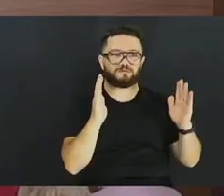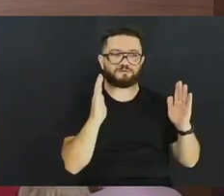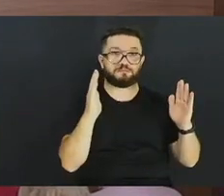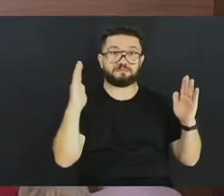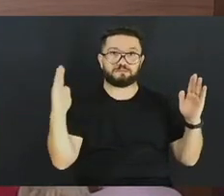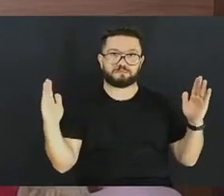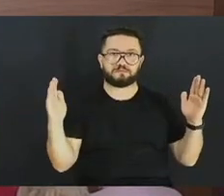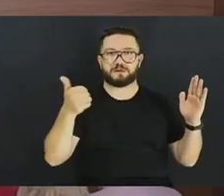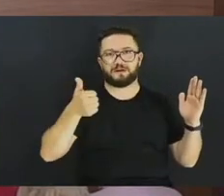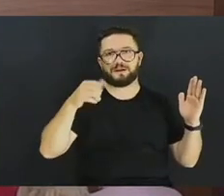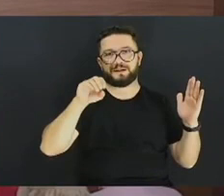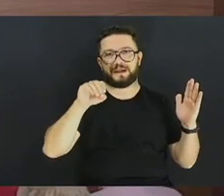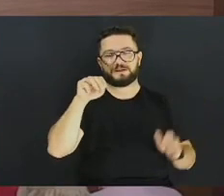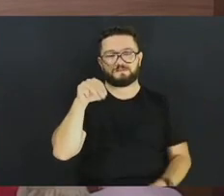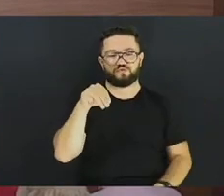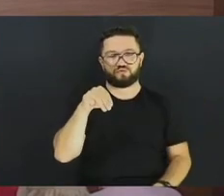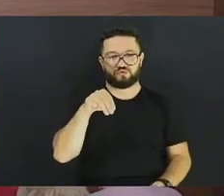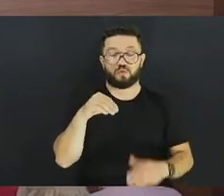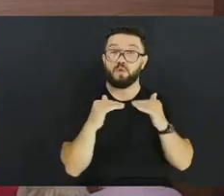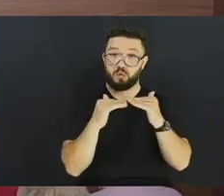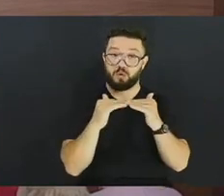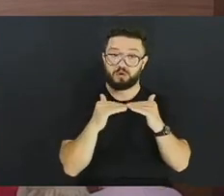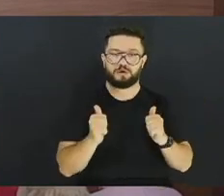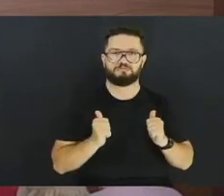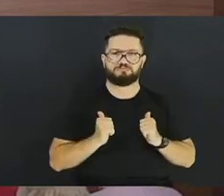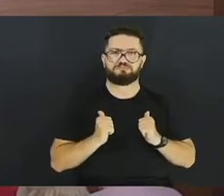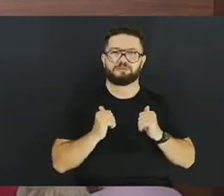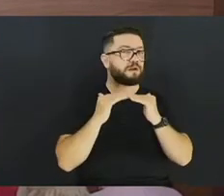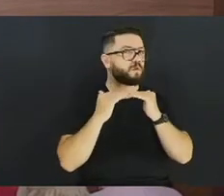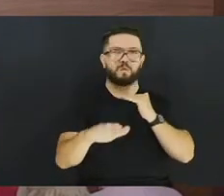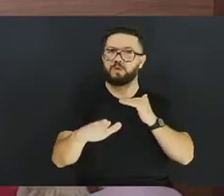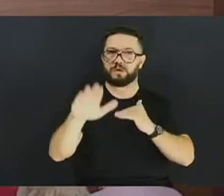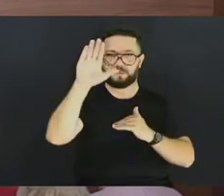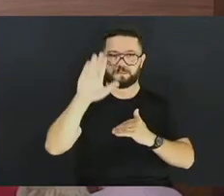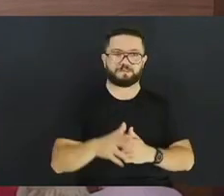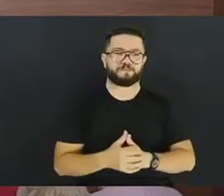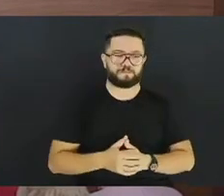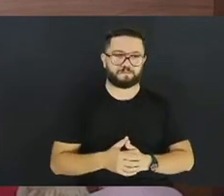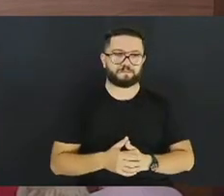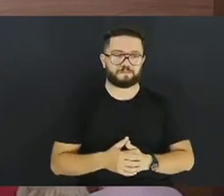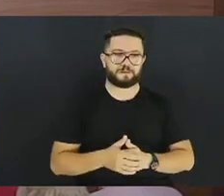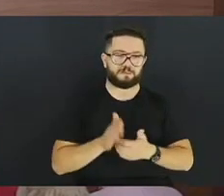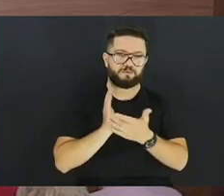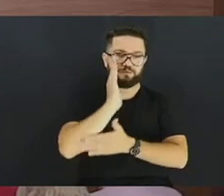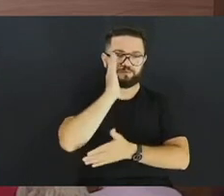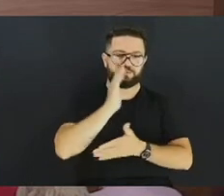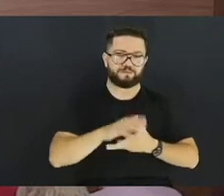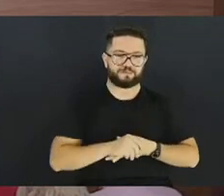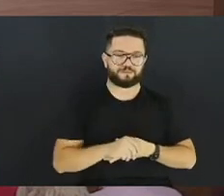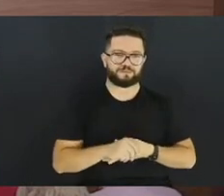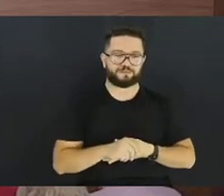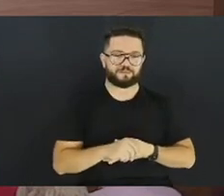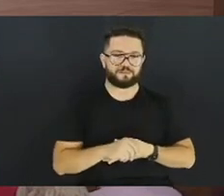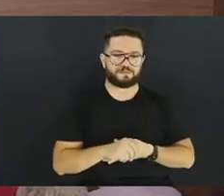10 minutos. Vereadores que forem favoráveis permaneçam como estão, os contrários levantem a mão. Aprovado. Vereador Marcos Vieira, para fechar o bloco